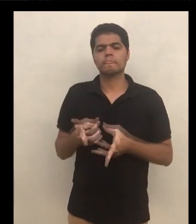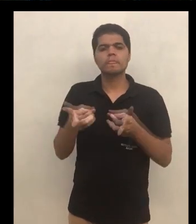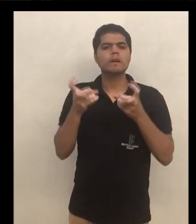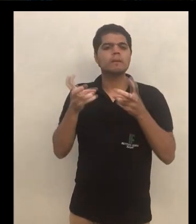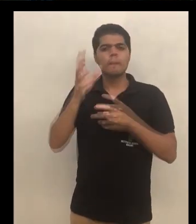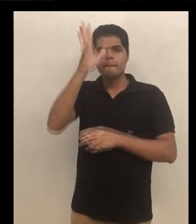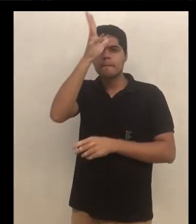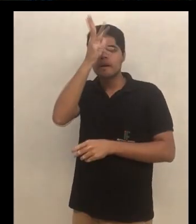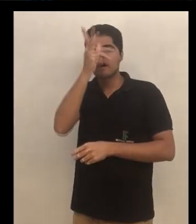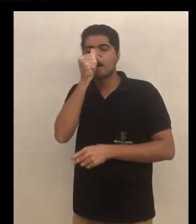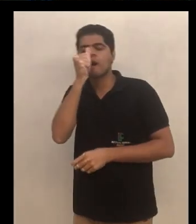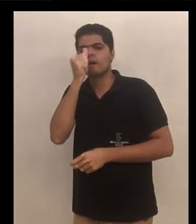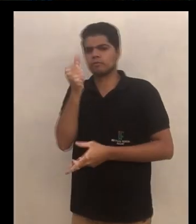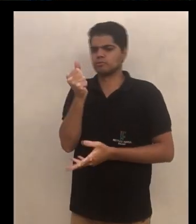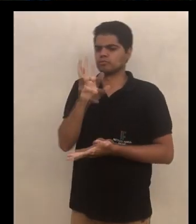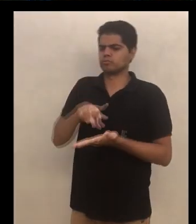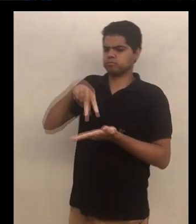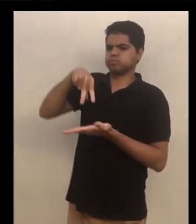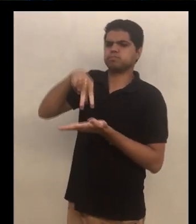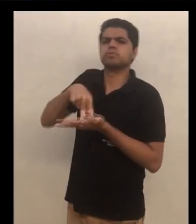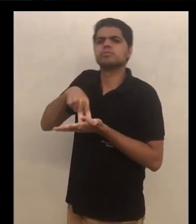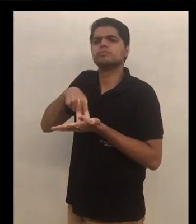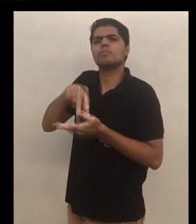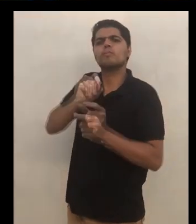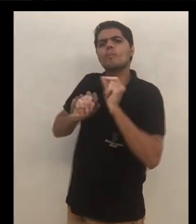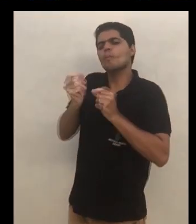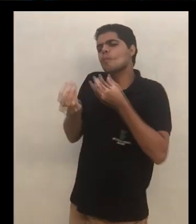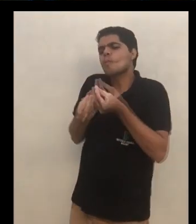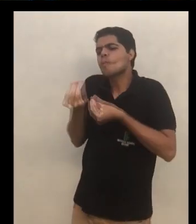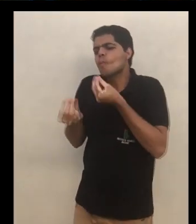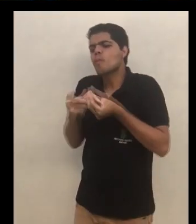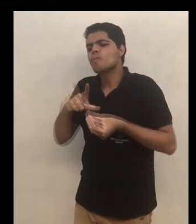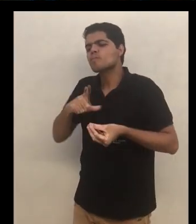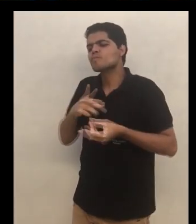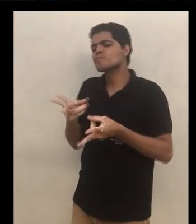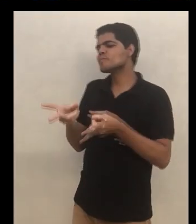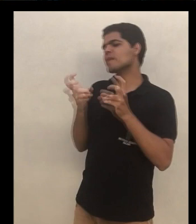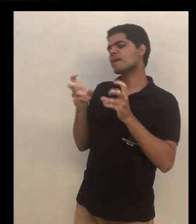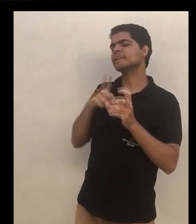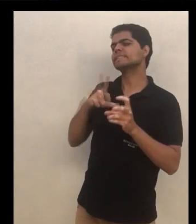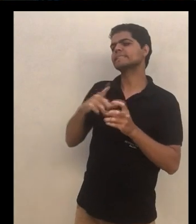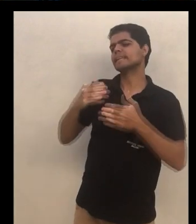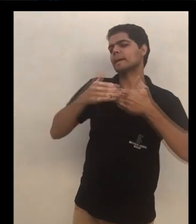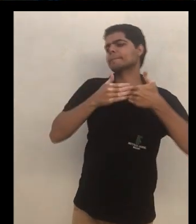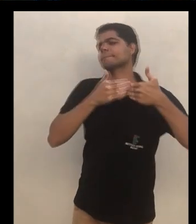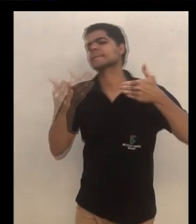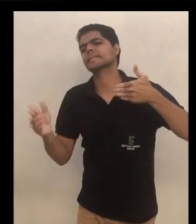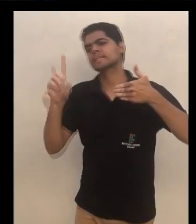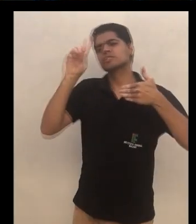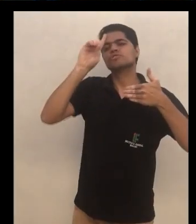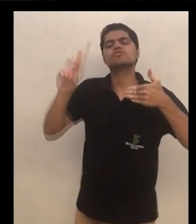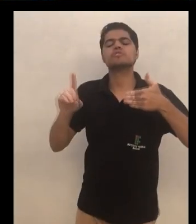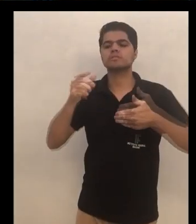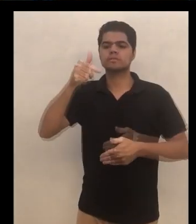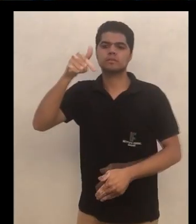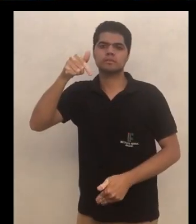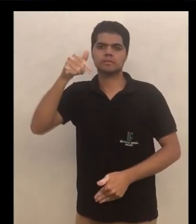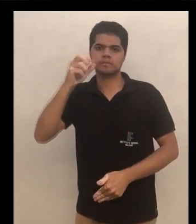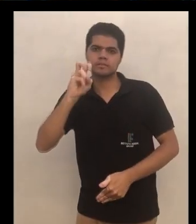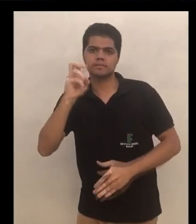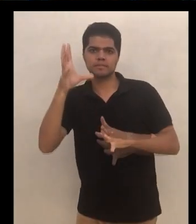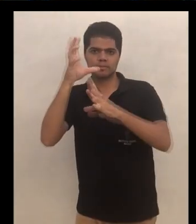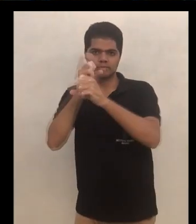caso das aves de postura, né, a conversão pode ser de 75 dias em sistema de